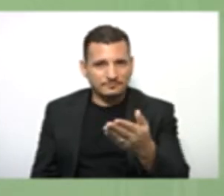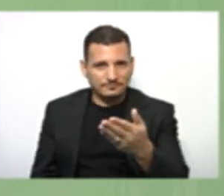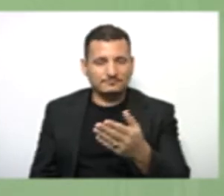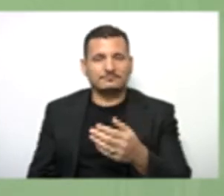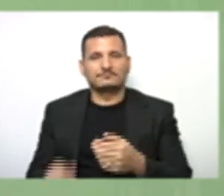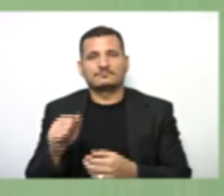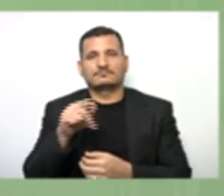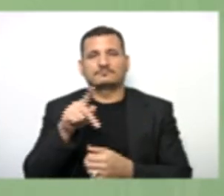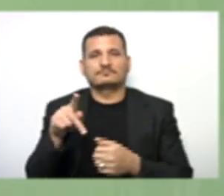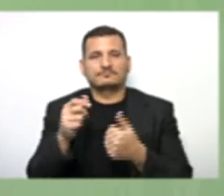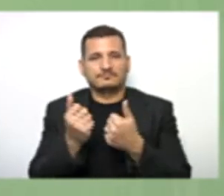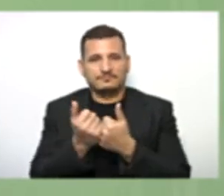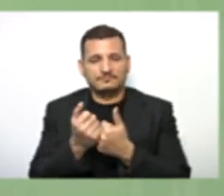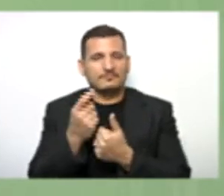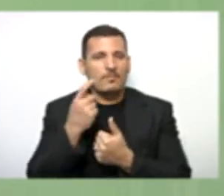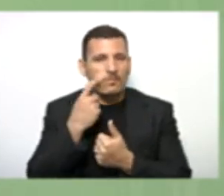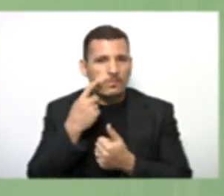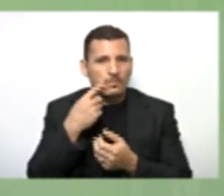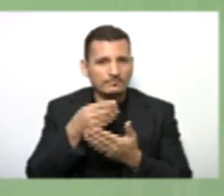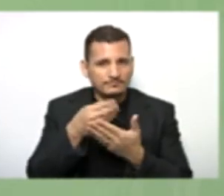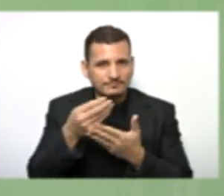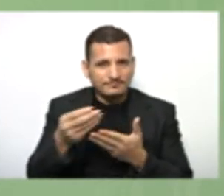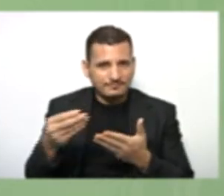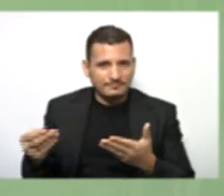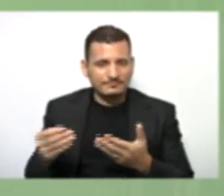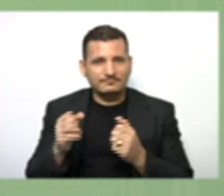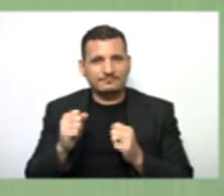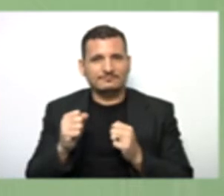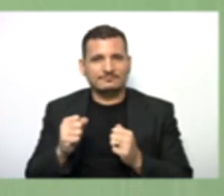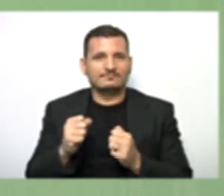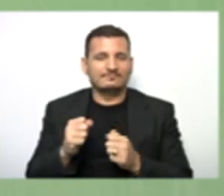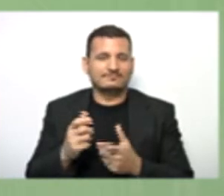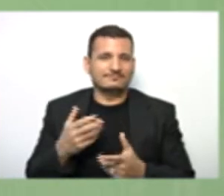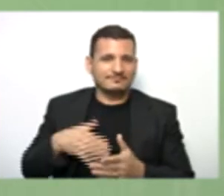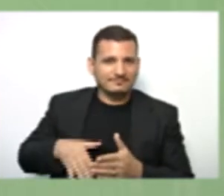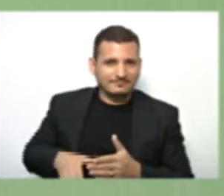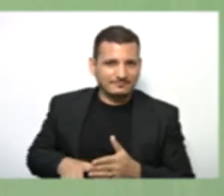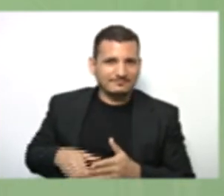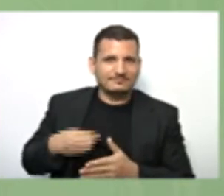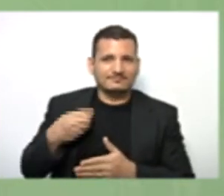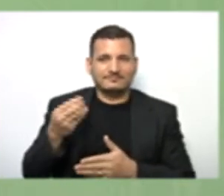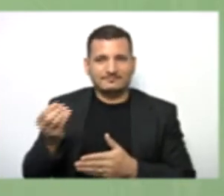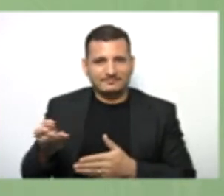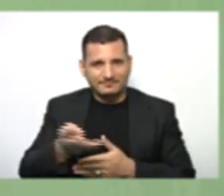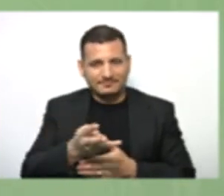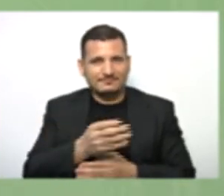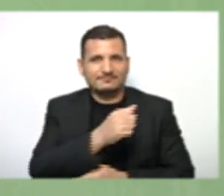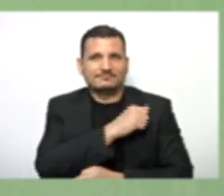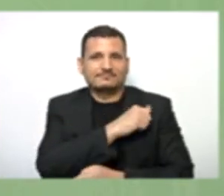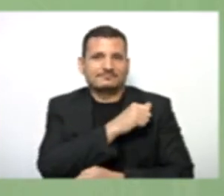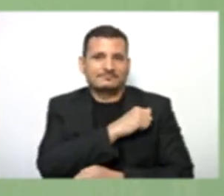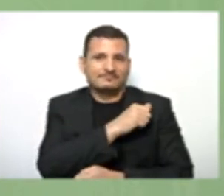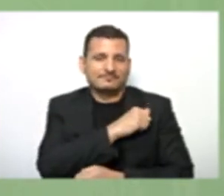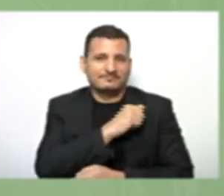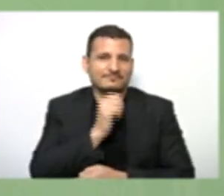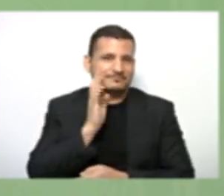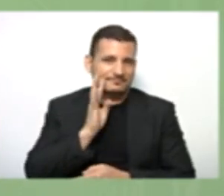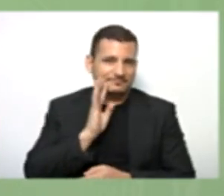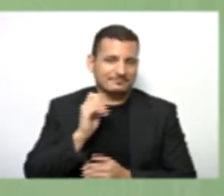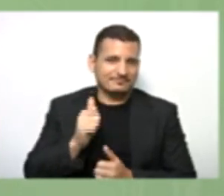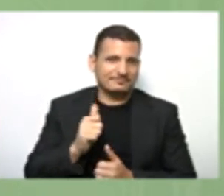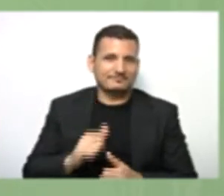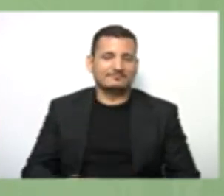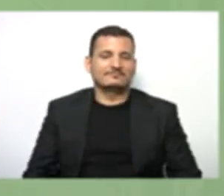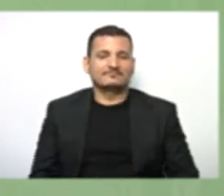tutor aí vai lá dar um bombom, pode entregar aquele que está no bolso e passa para o aluno que vai ser legal, ele merece,